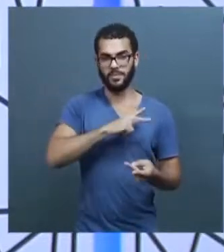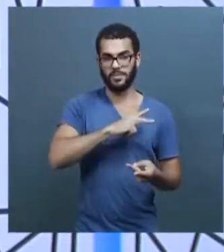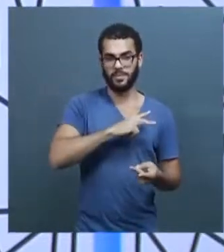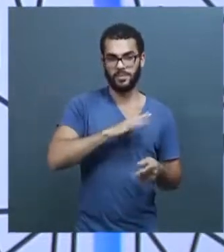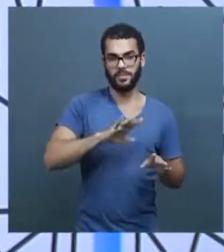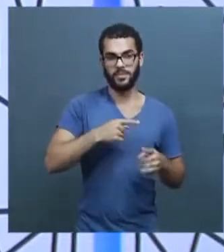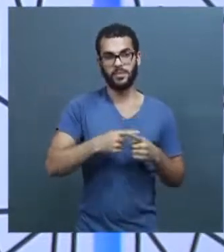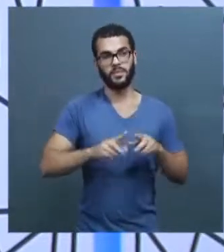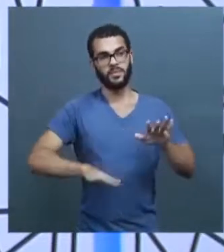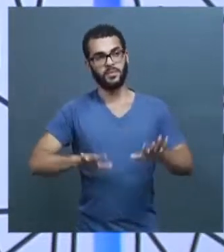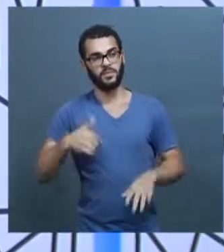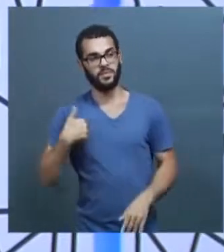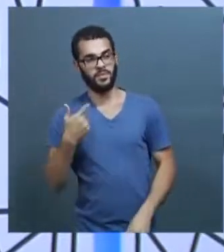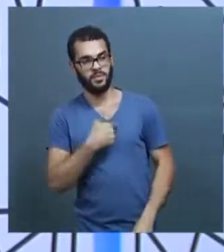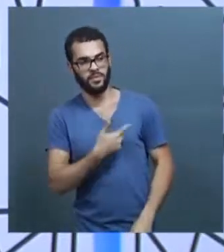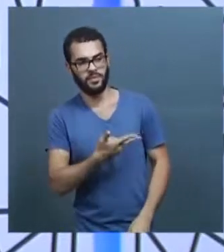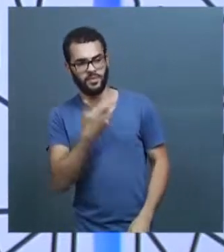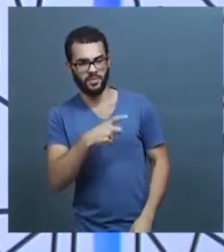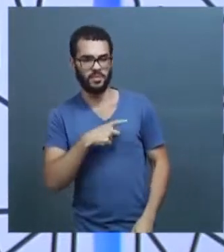escolas a venda